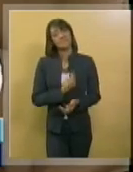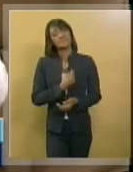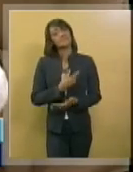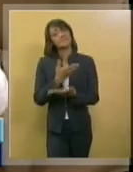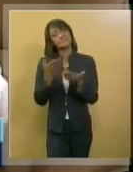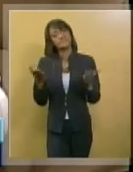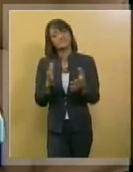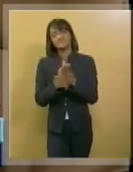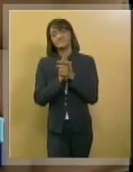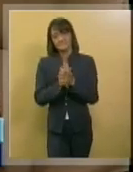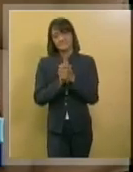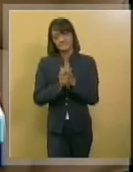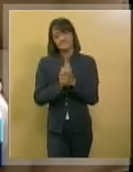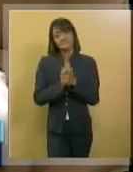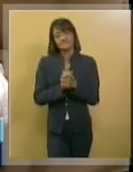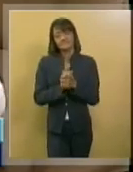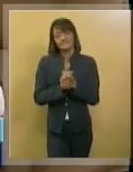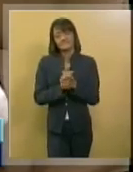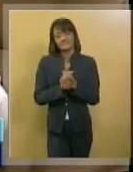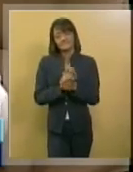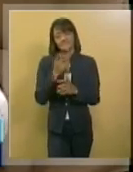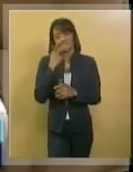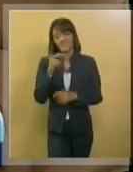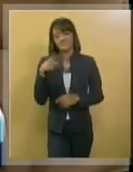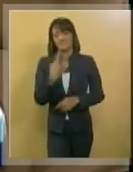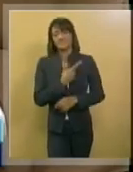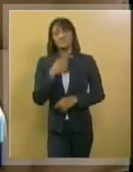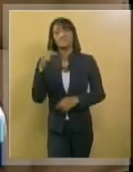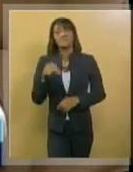presença, parabenizá-la, dizer que nós estamos aqui,